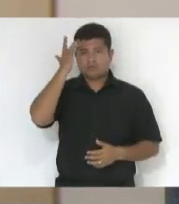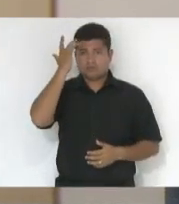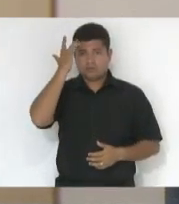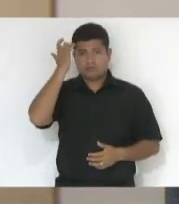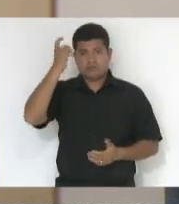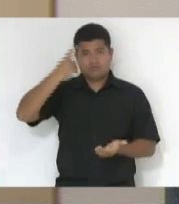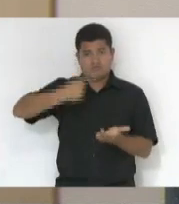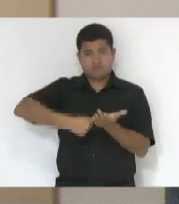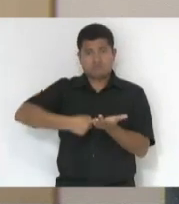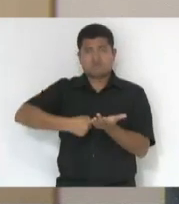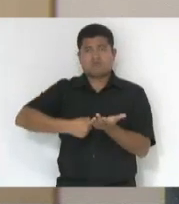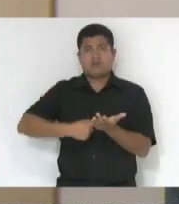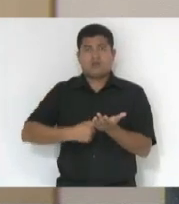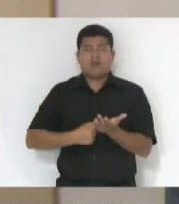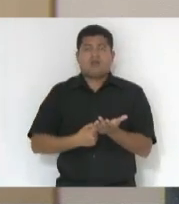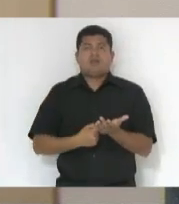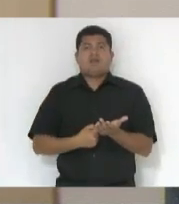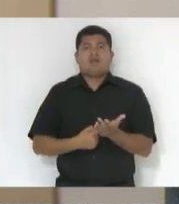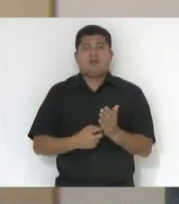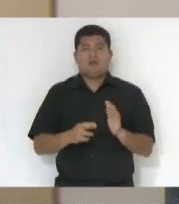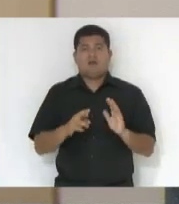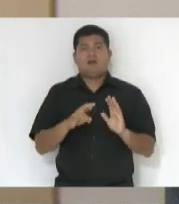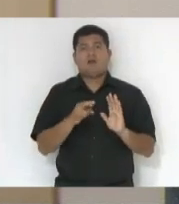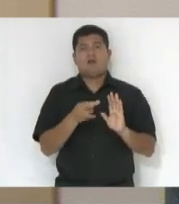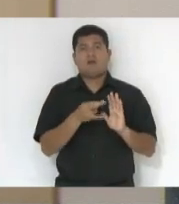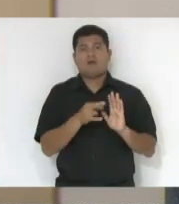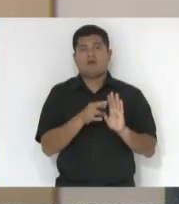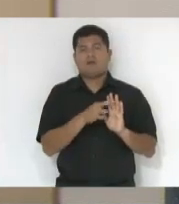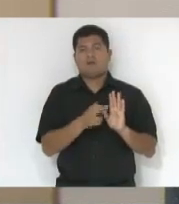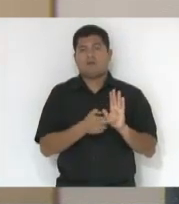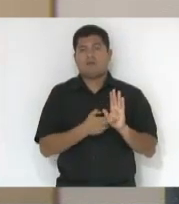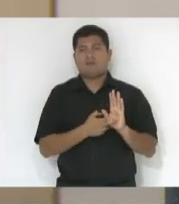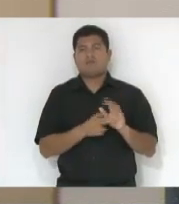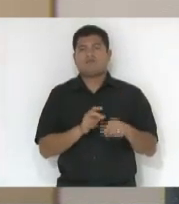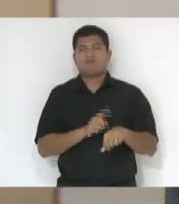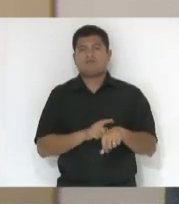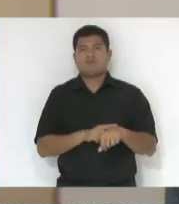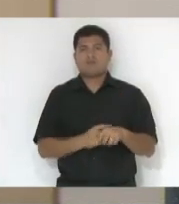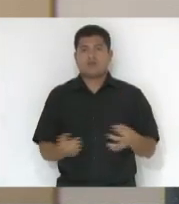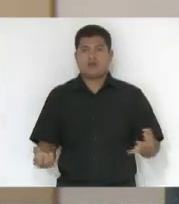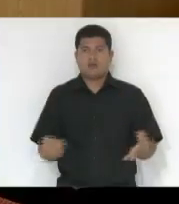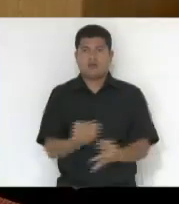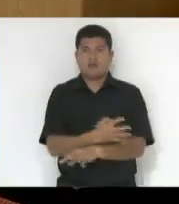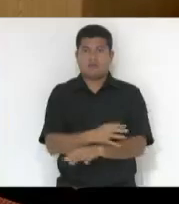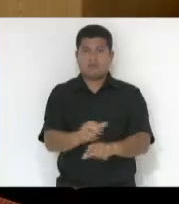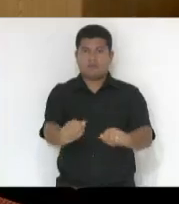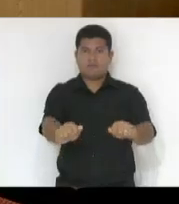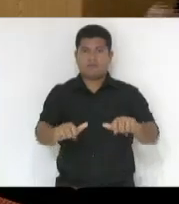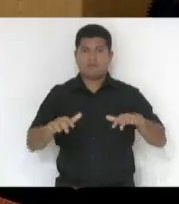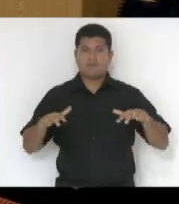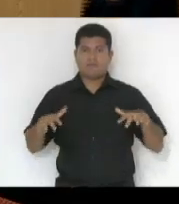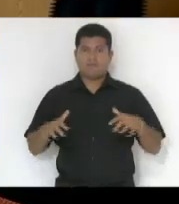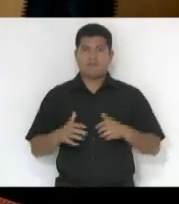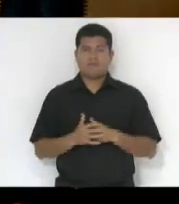amanhã, no horário regimental. Está encerrada a sessão.